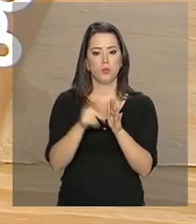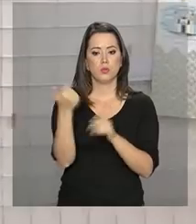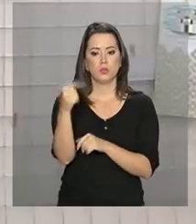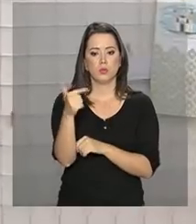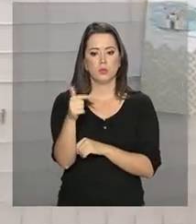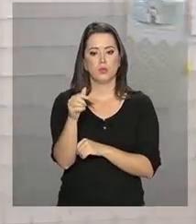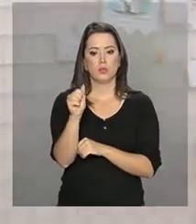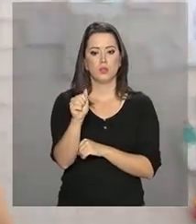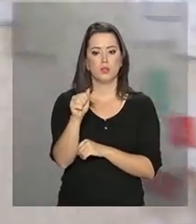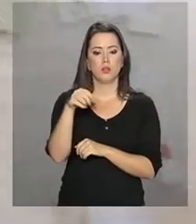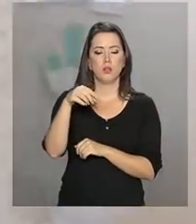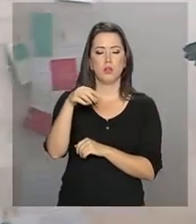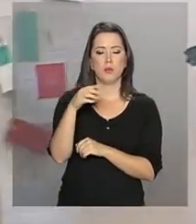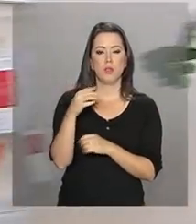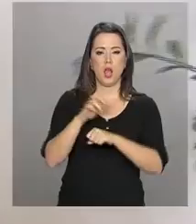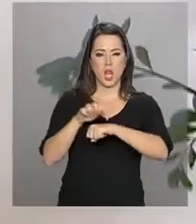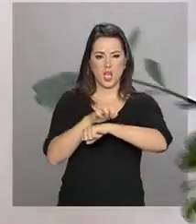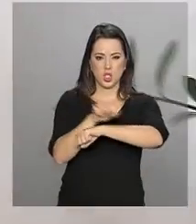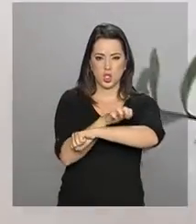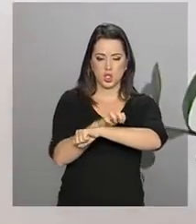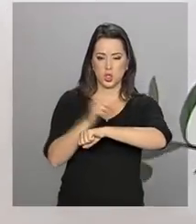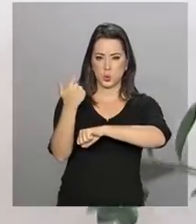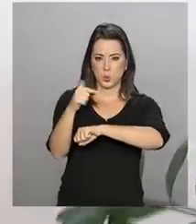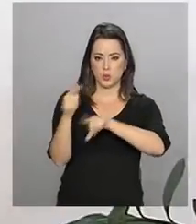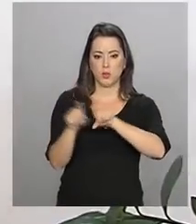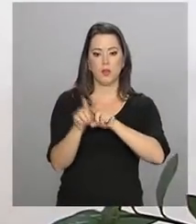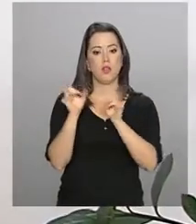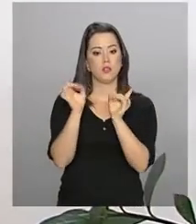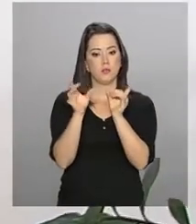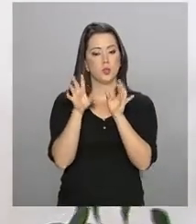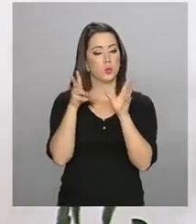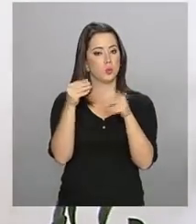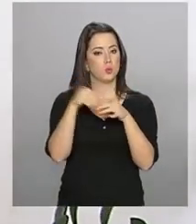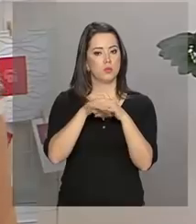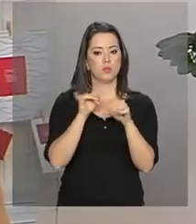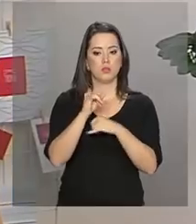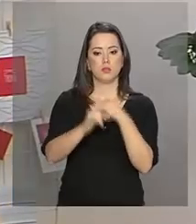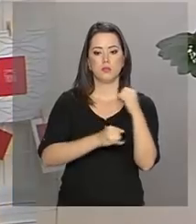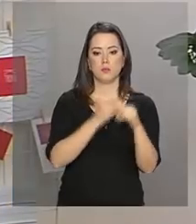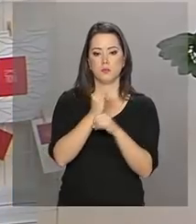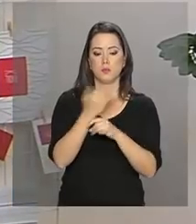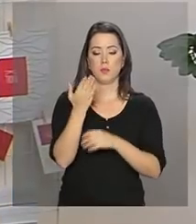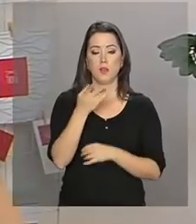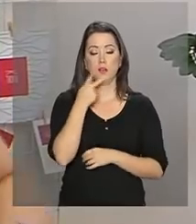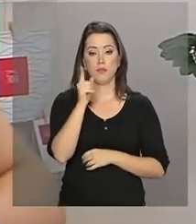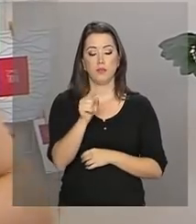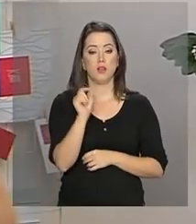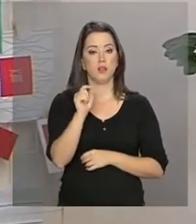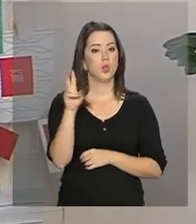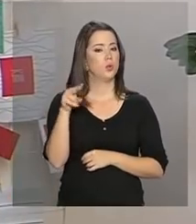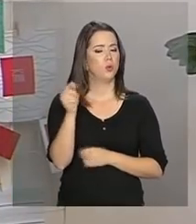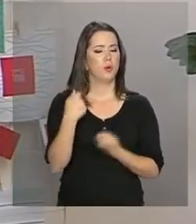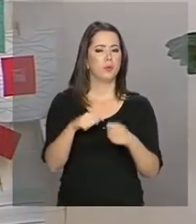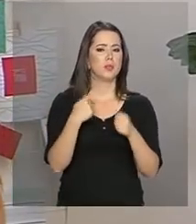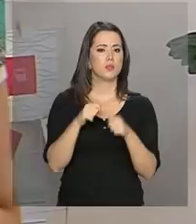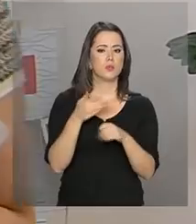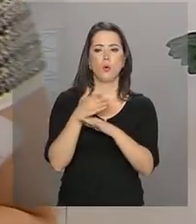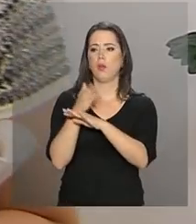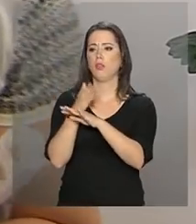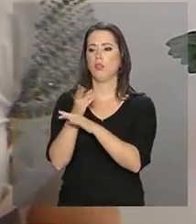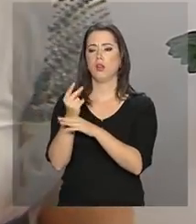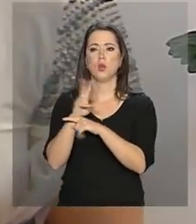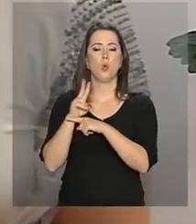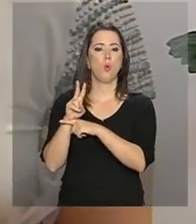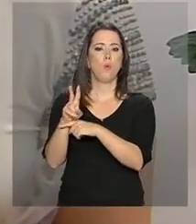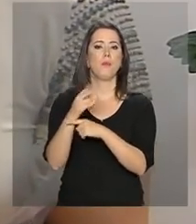antialérgico. Quase todas as vendas dos produtos são feitas pela internet. Annelise conta que nunca precisou ter acesso a